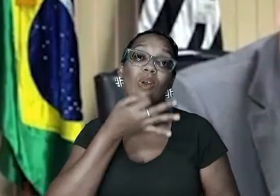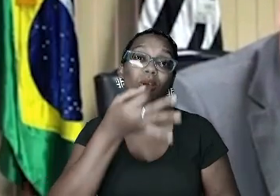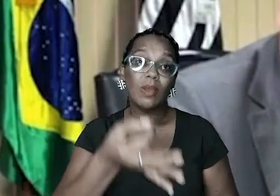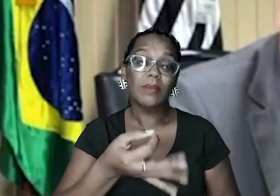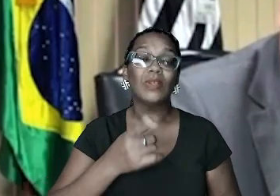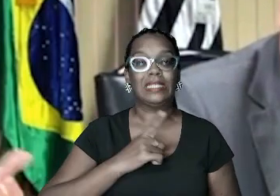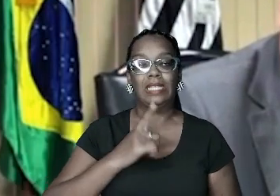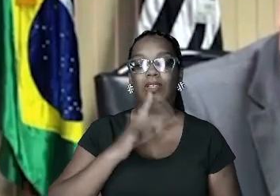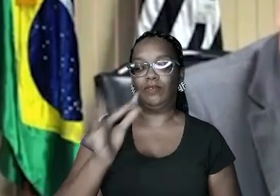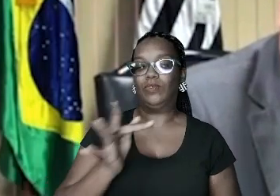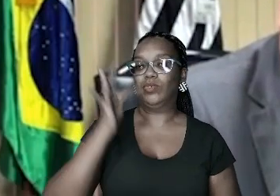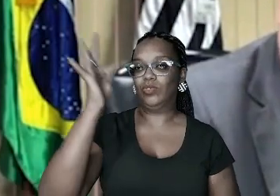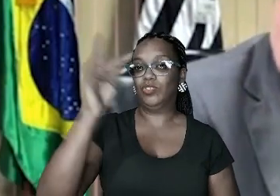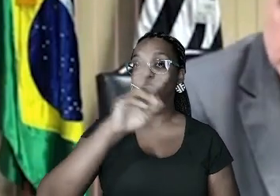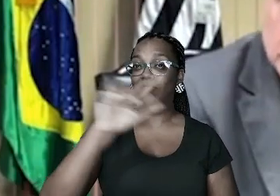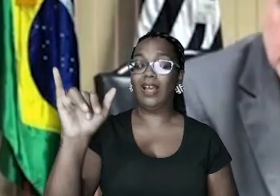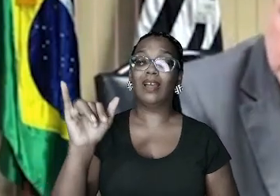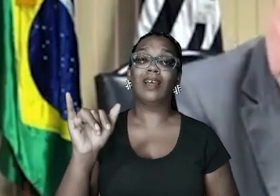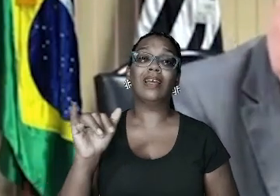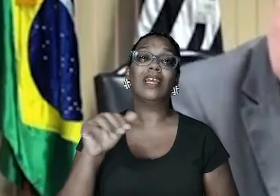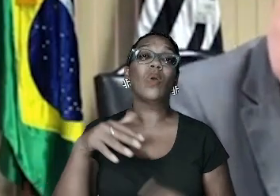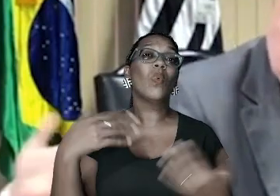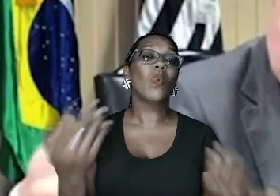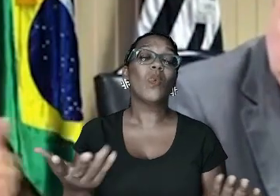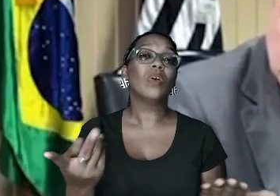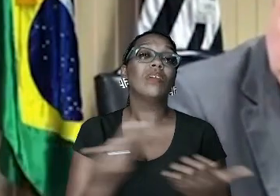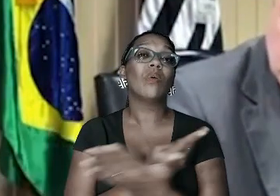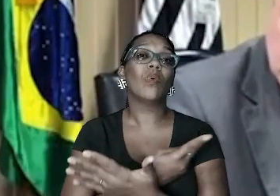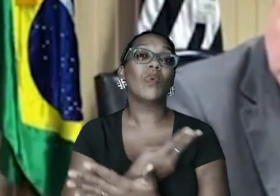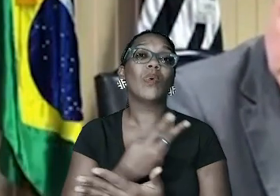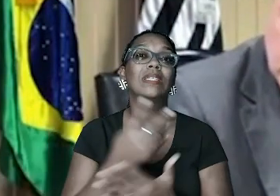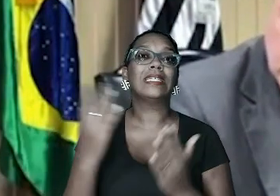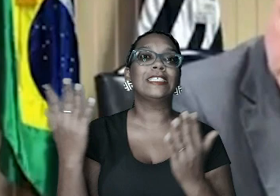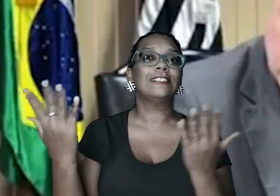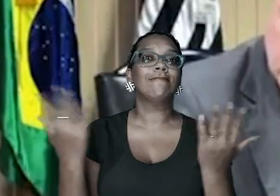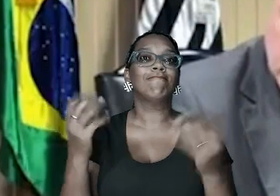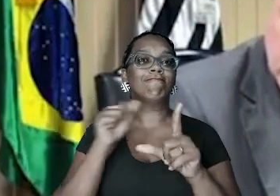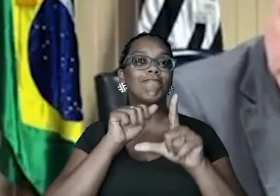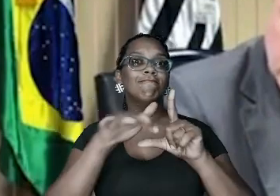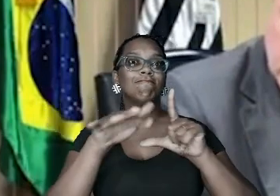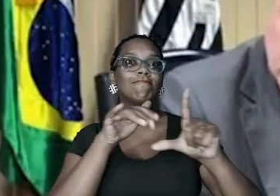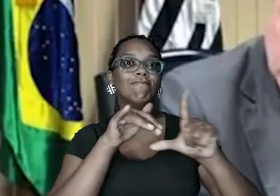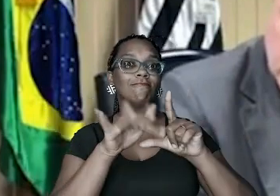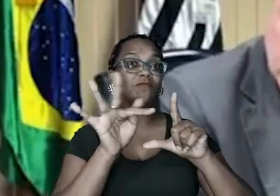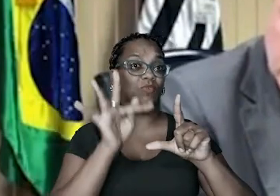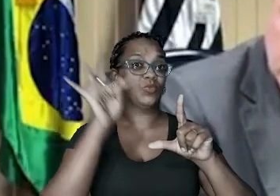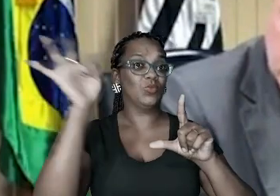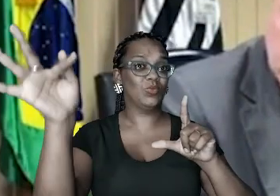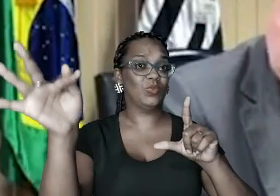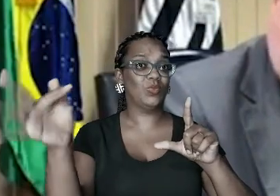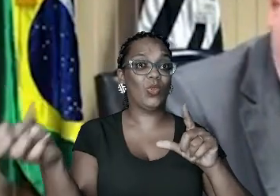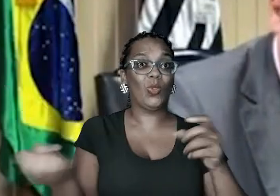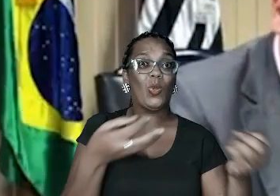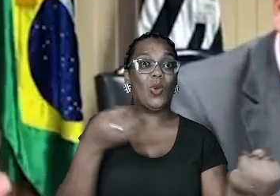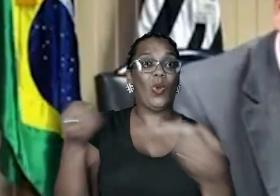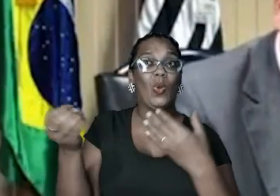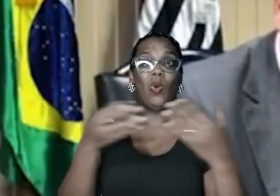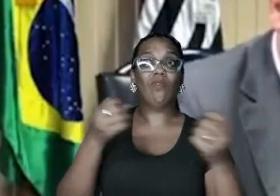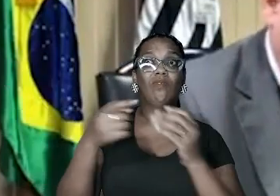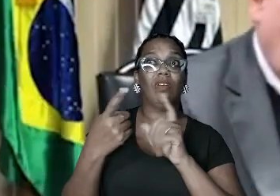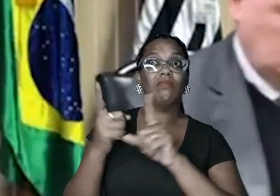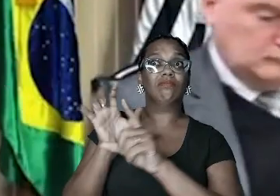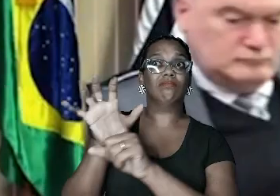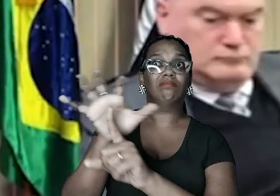verdadeiro desafio enfrentado e esse é o tipo de desafio que é meu ver nós teremos que enfrentar Quando tivermos que nos deparar com a situação